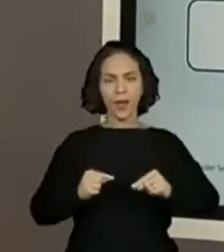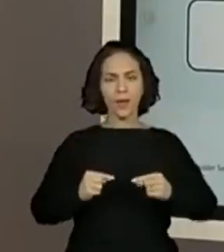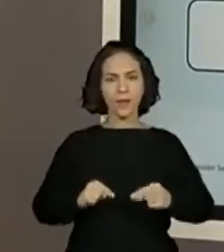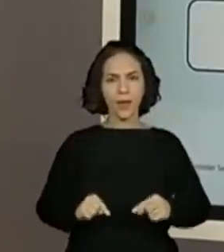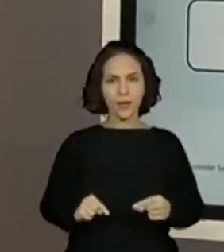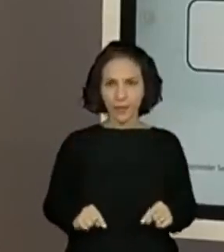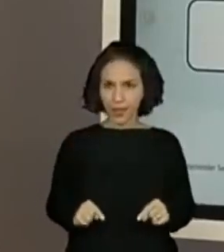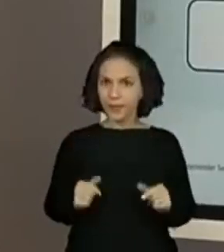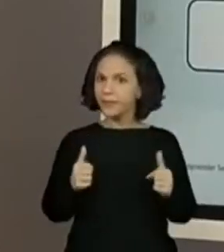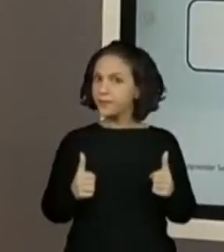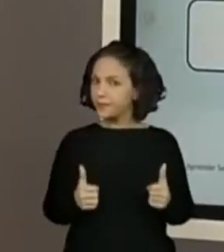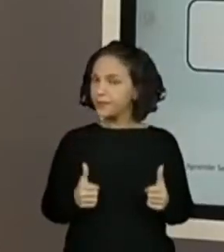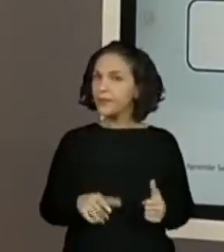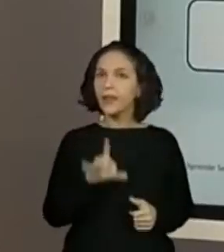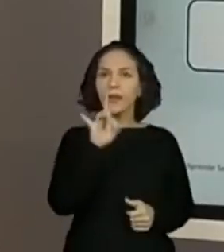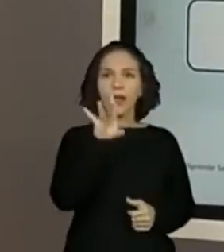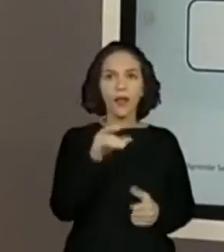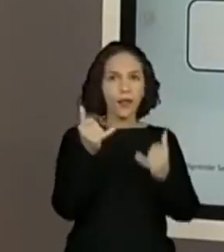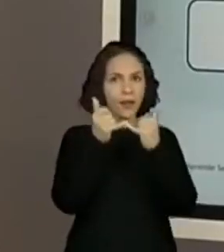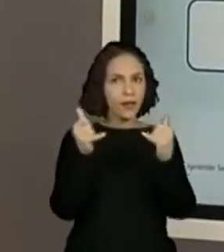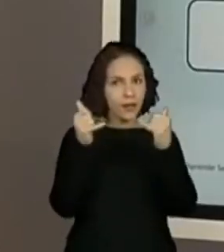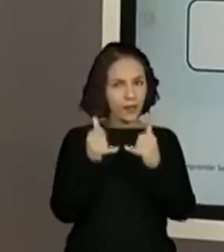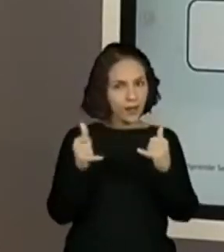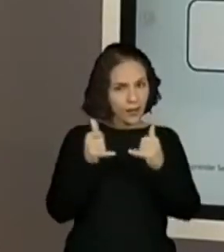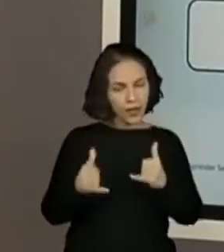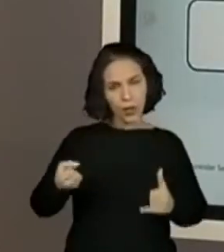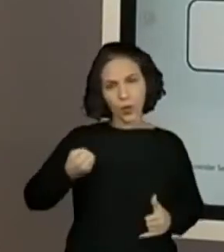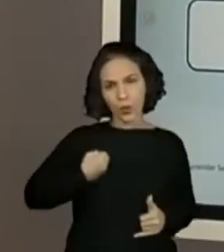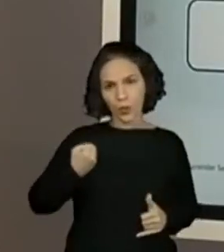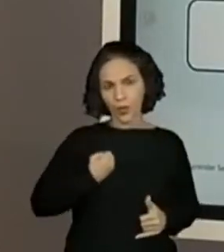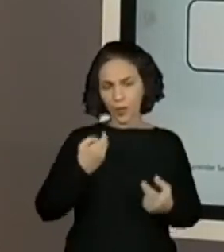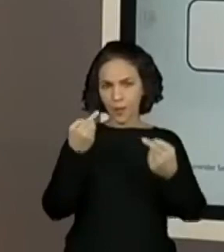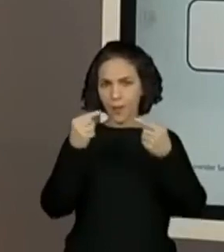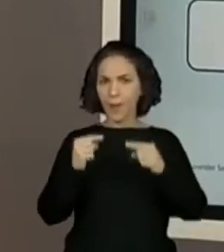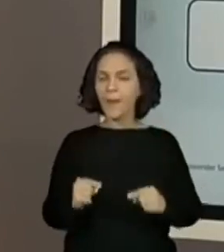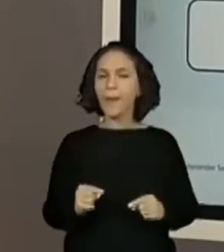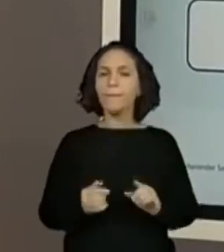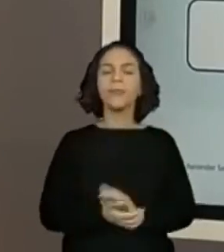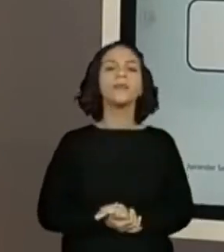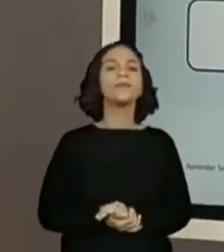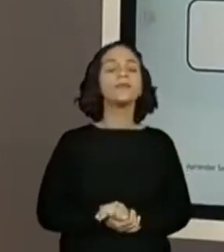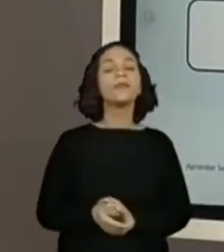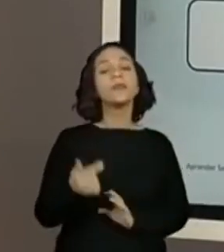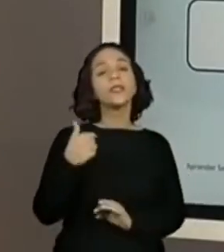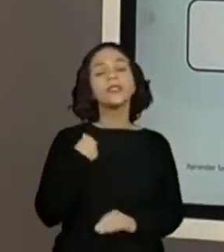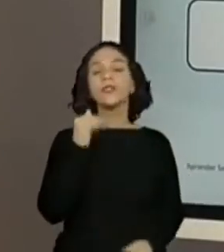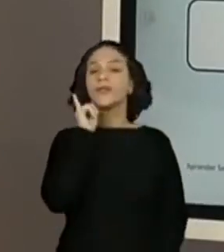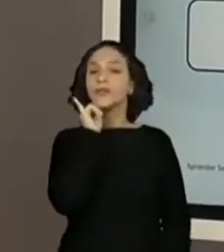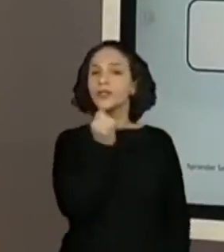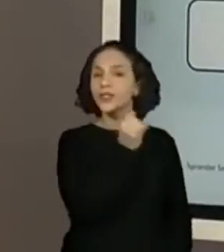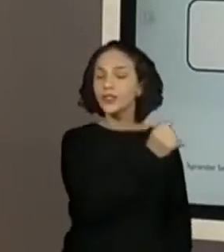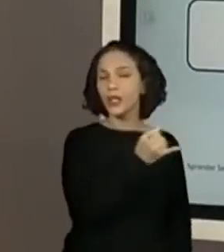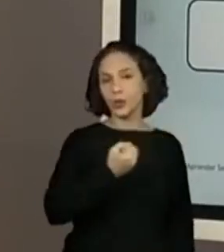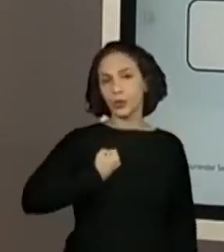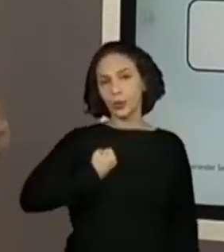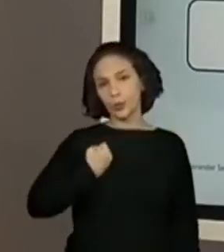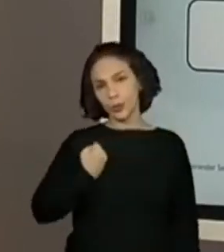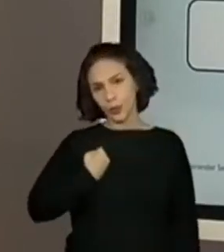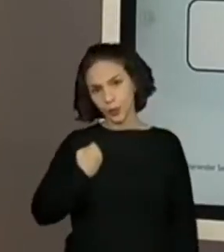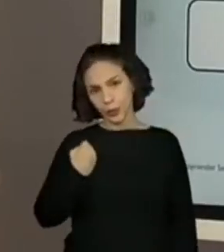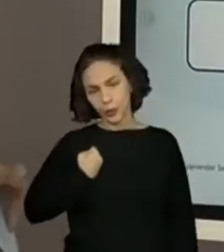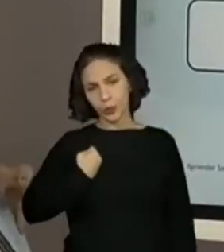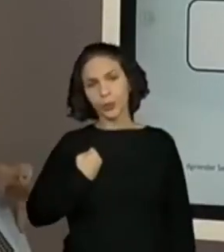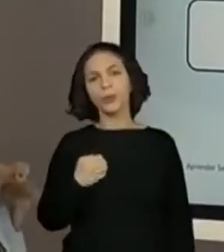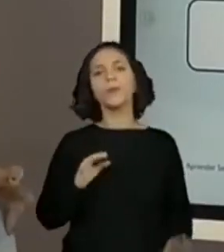bom? Então, para cada linha, vocês coloquem um número, tudo bem? Eu vou ditando os números aqui, mas não é